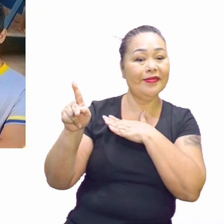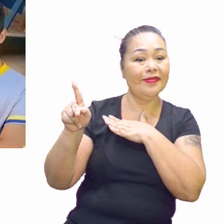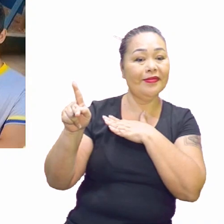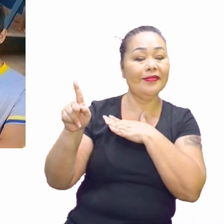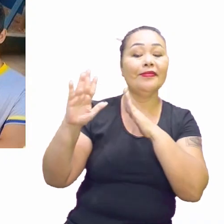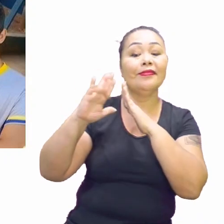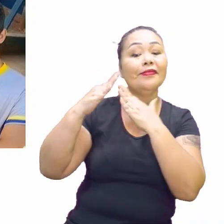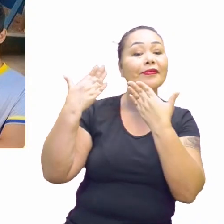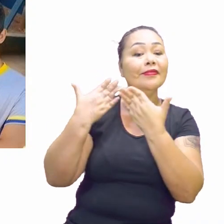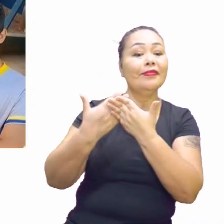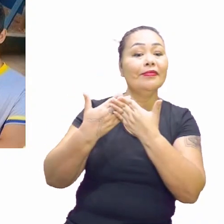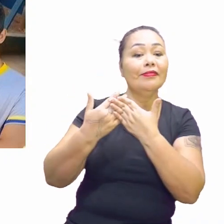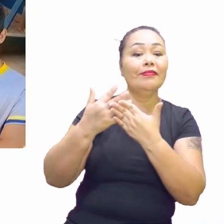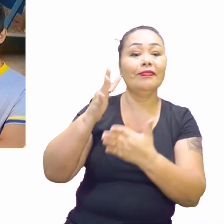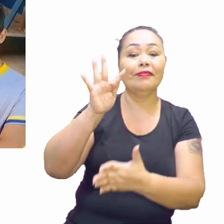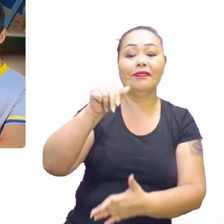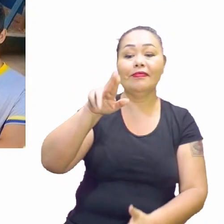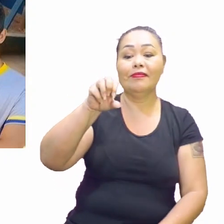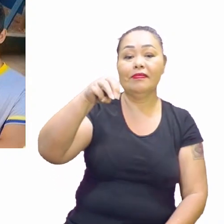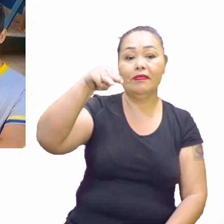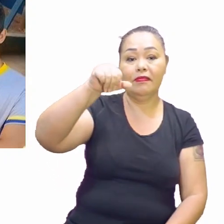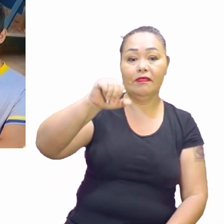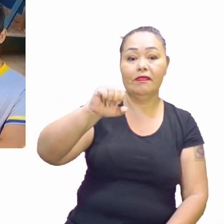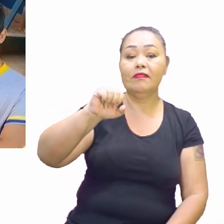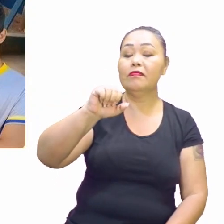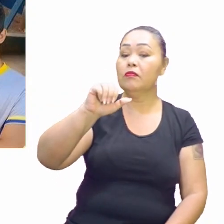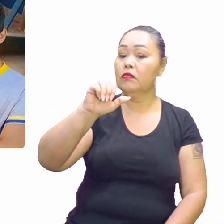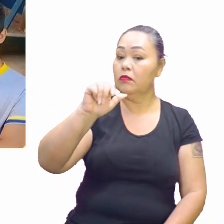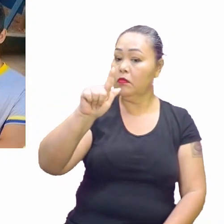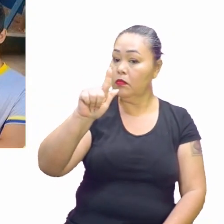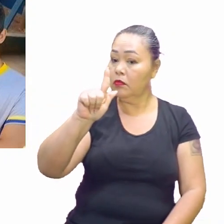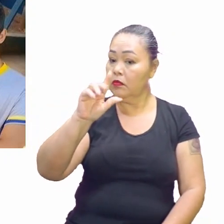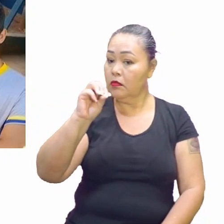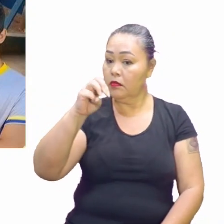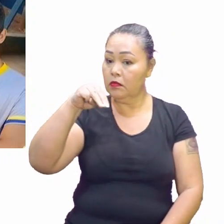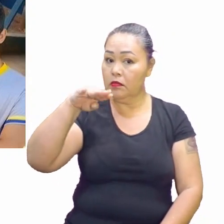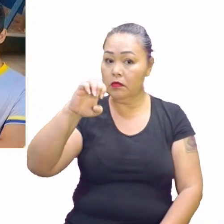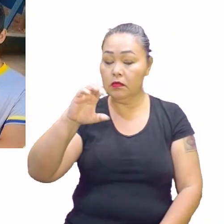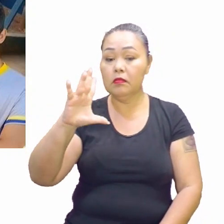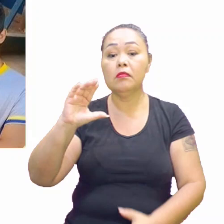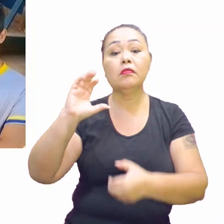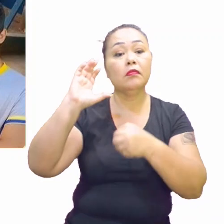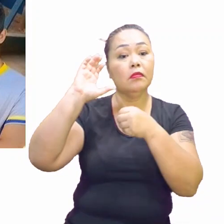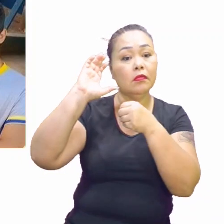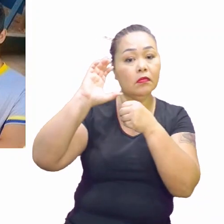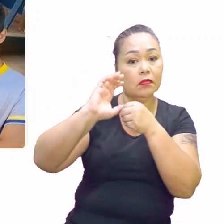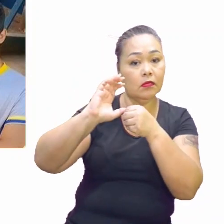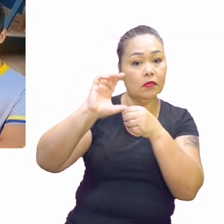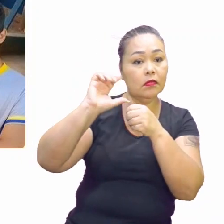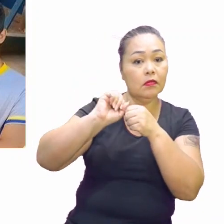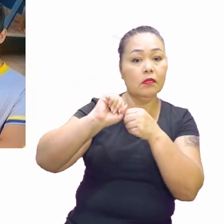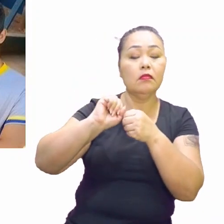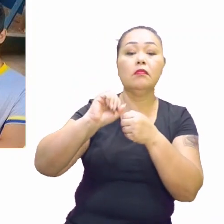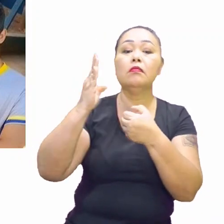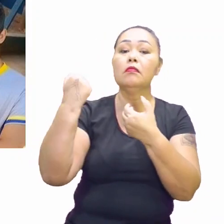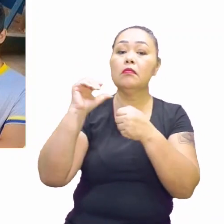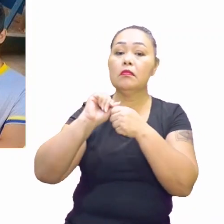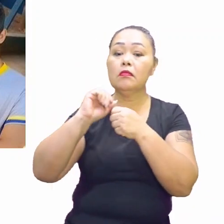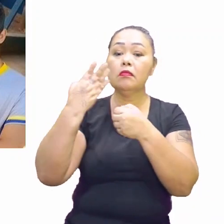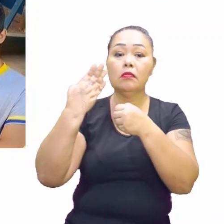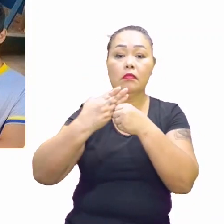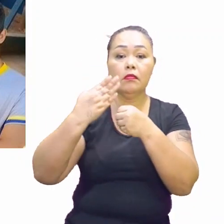temos a escola Fernando de Souza Gomes, extensão Marco Azul, CRED Buritis, Rio Pardo, da